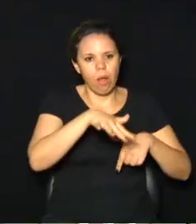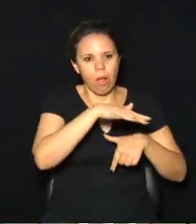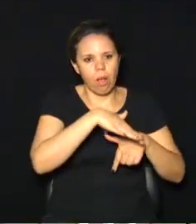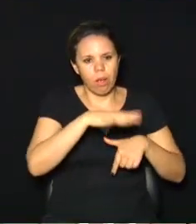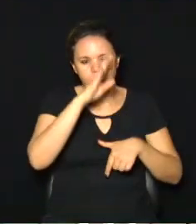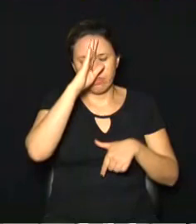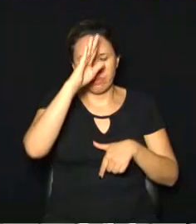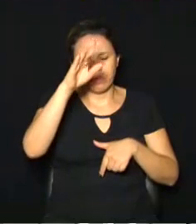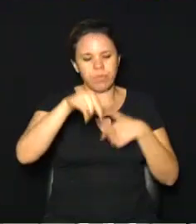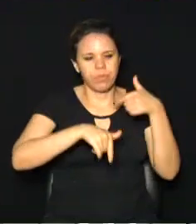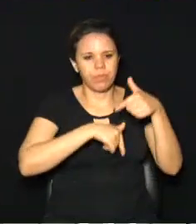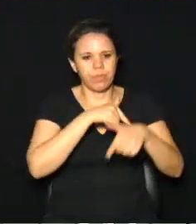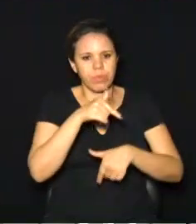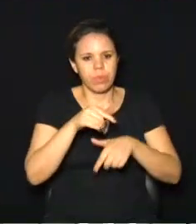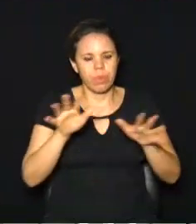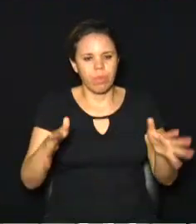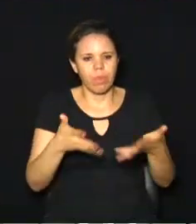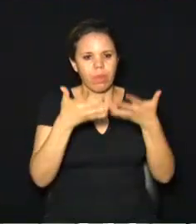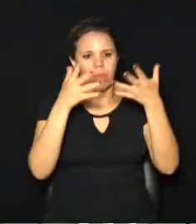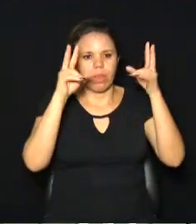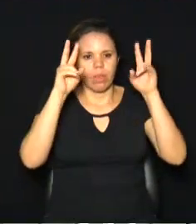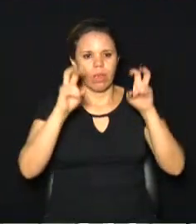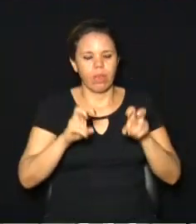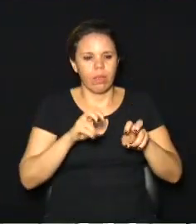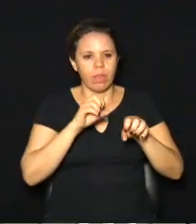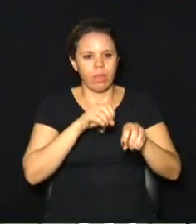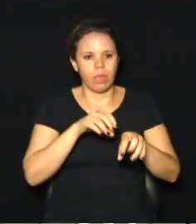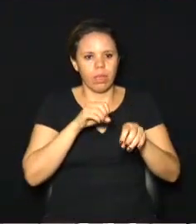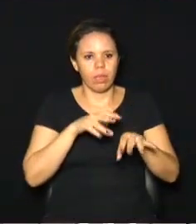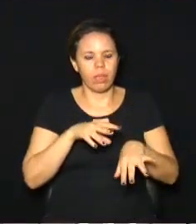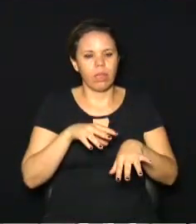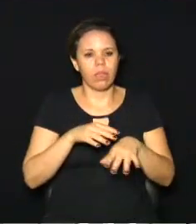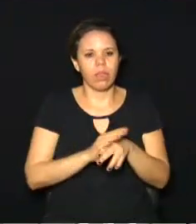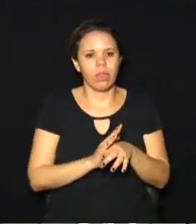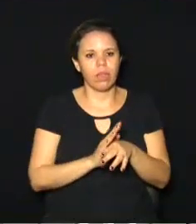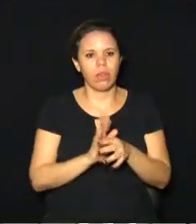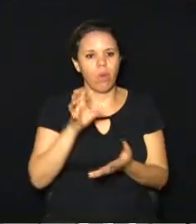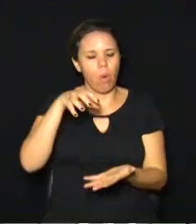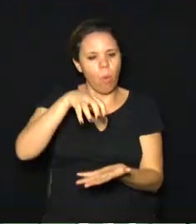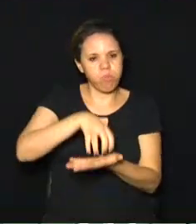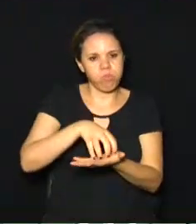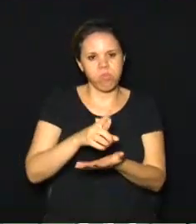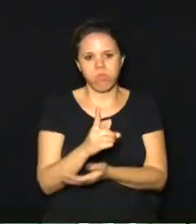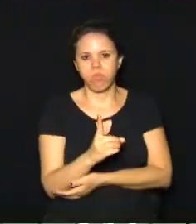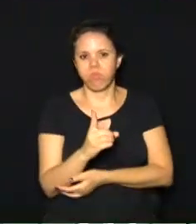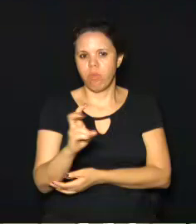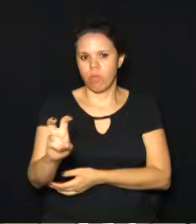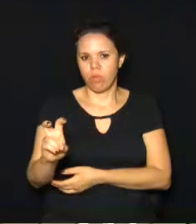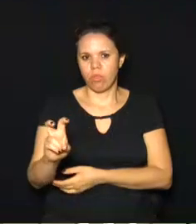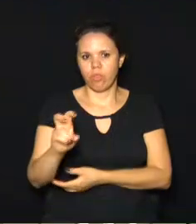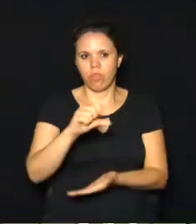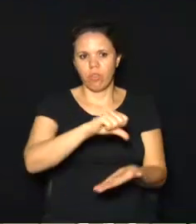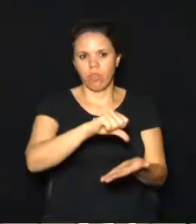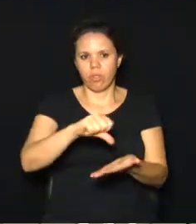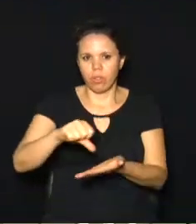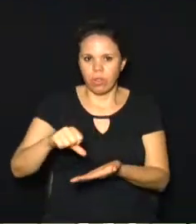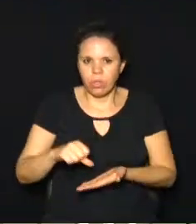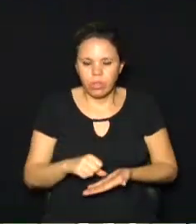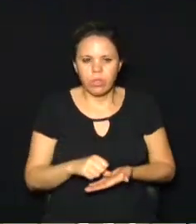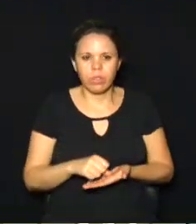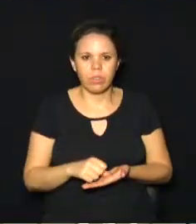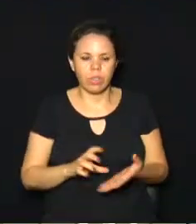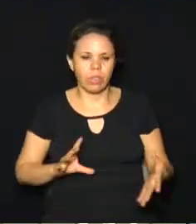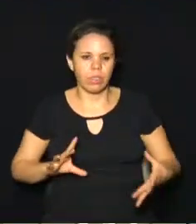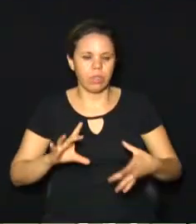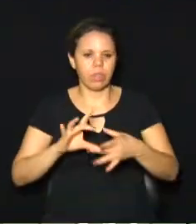titular do procedimento promocional temático de educação da Procuradoria Regional do Trabalho da 15ª Região,